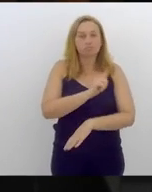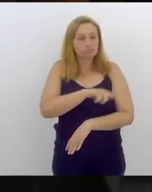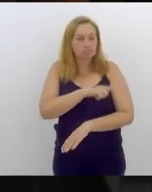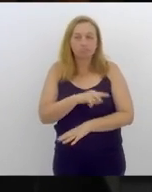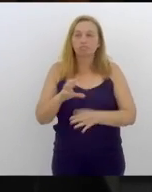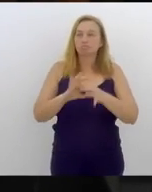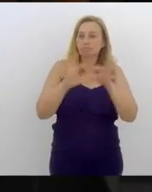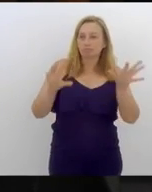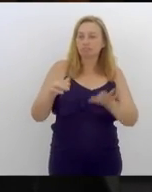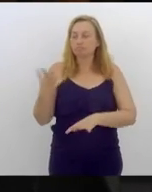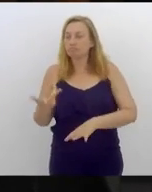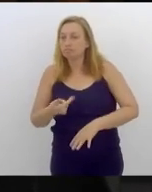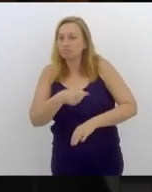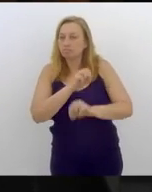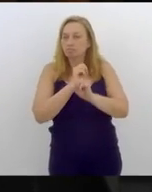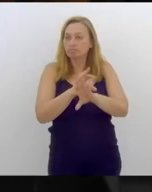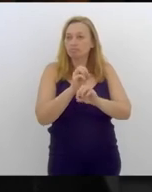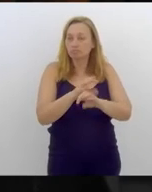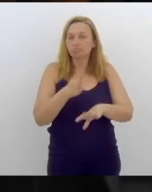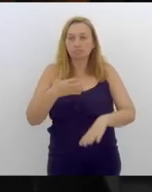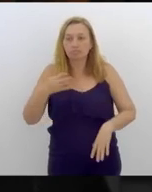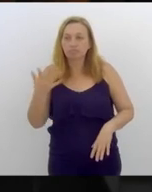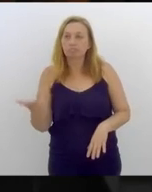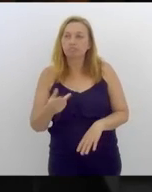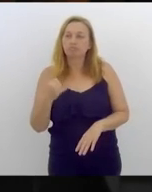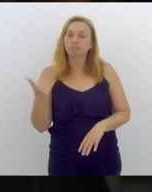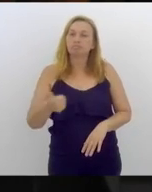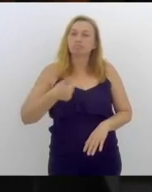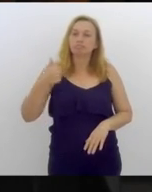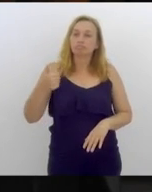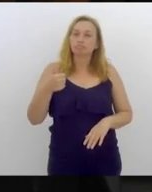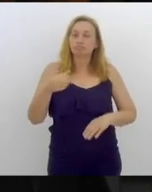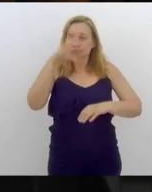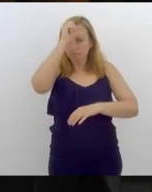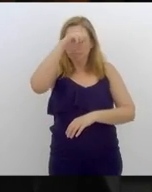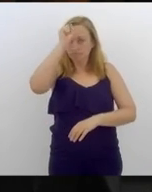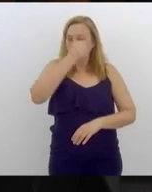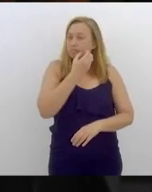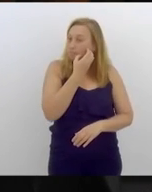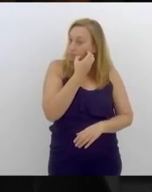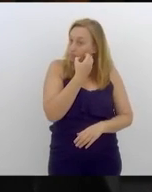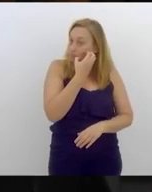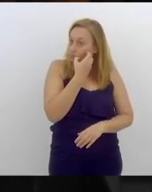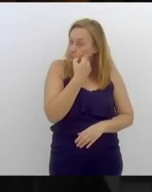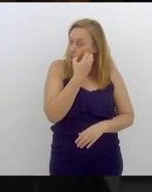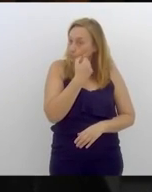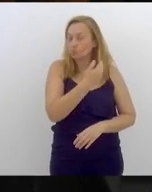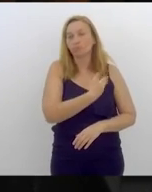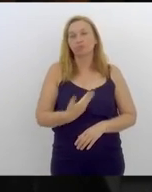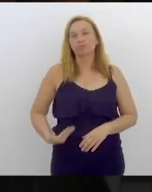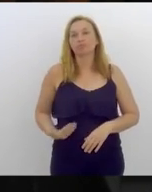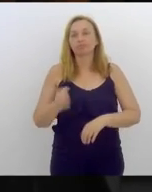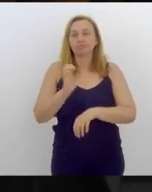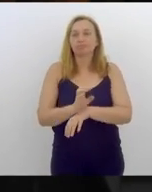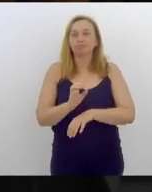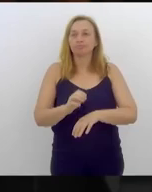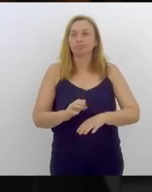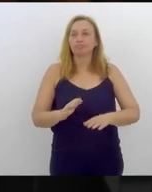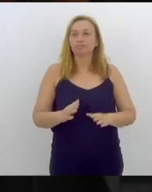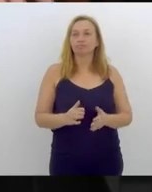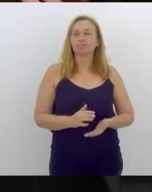qualidade na educação melhoria nos índices de aprendizagem o governo do estado abre mão de tudo isso